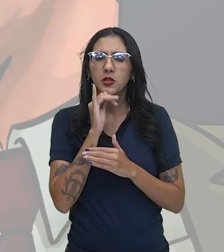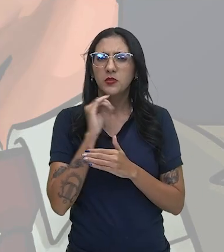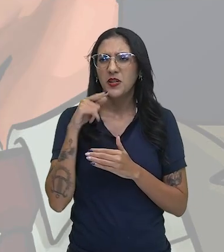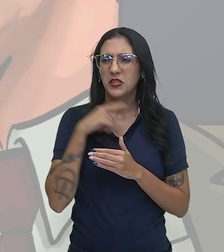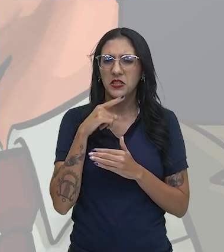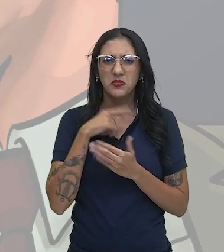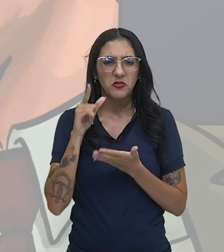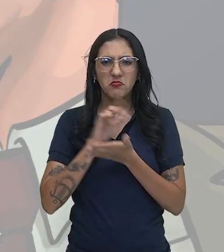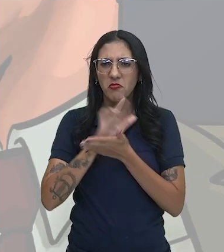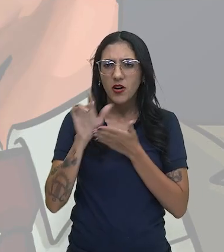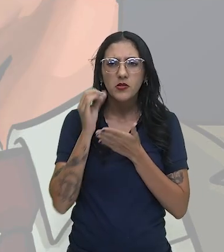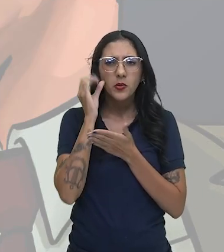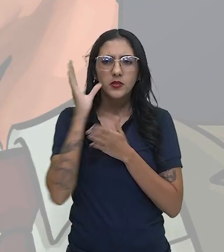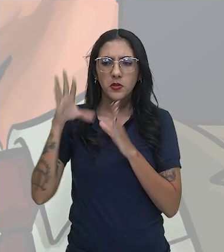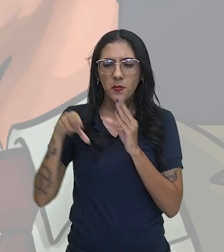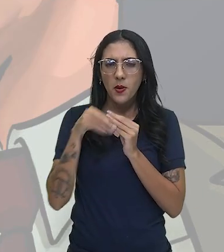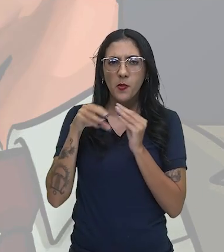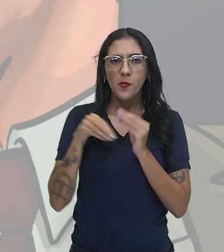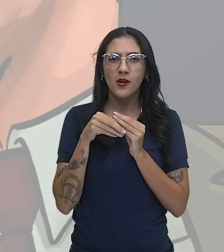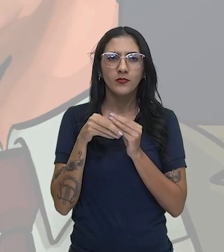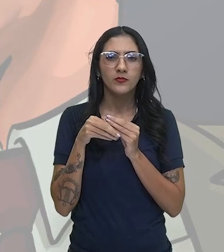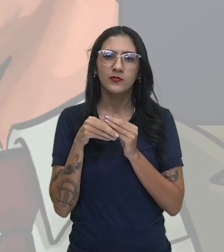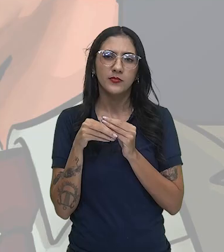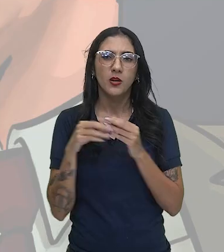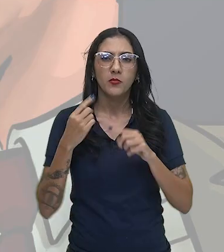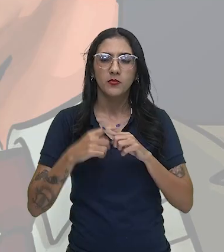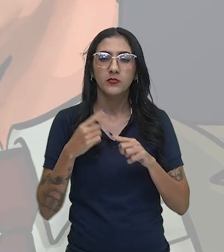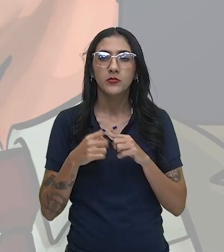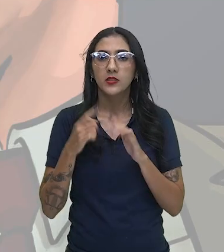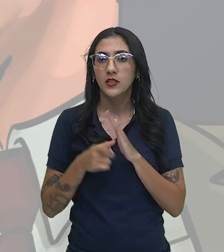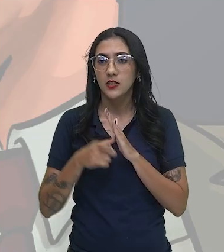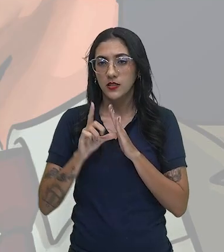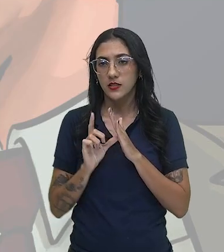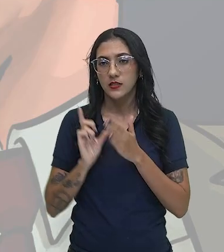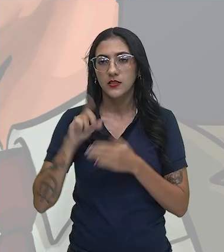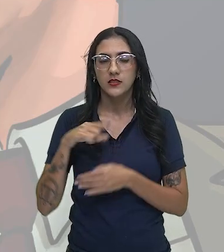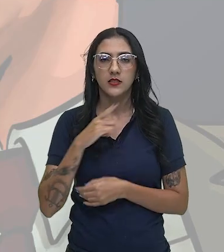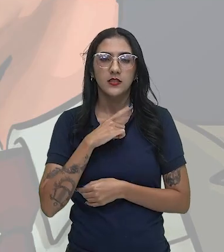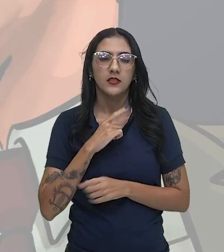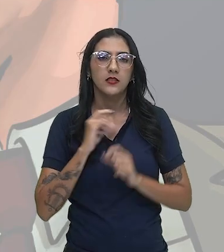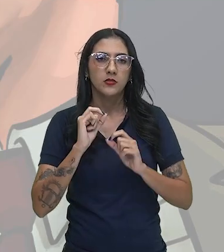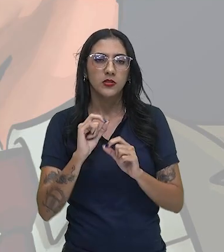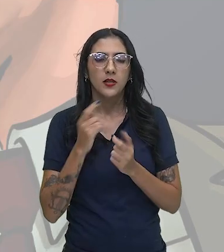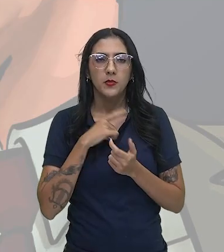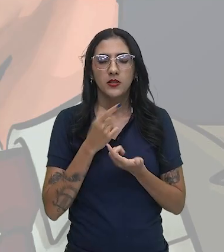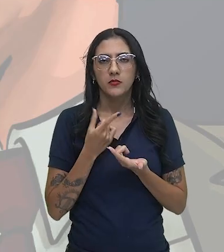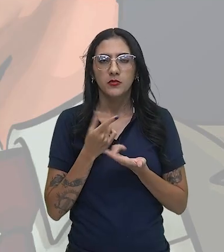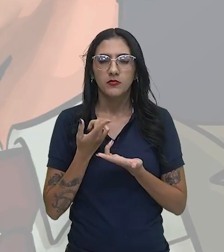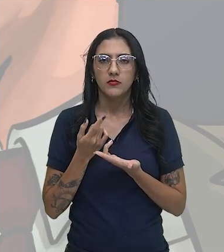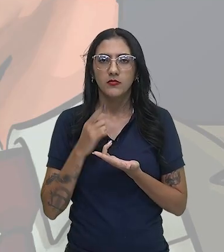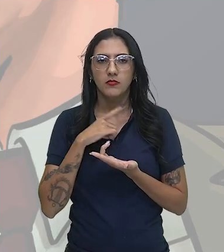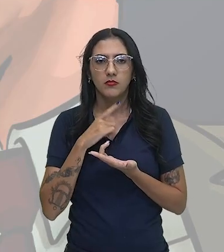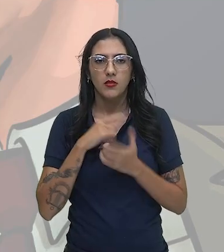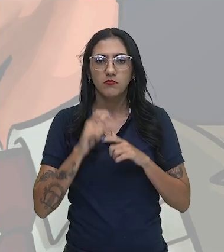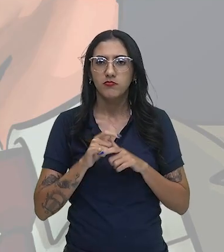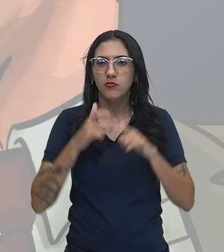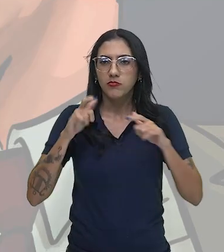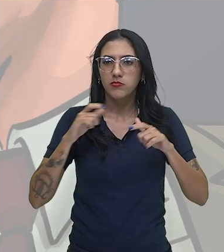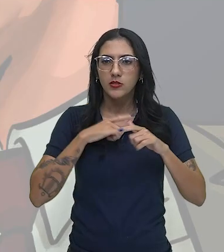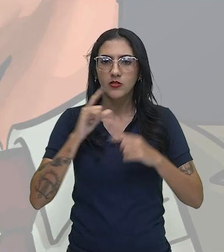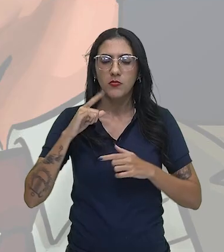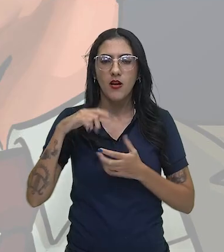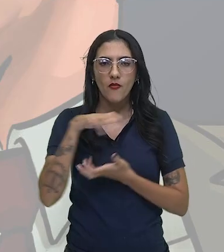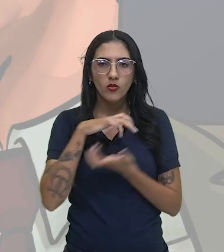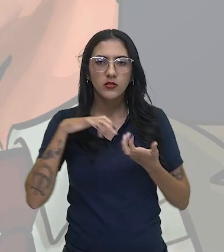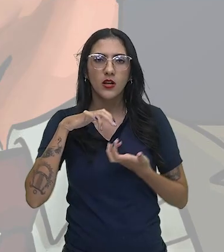conhecimento, né? Mas porque houve, em algum momento, uma explosão, uma